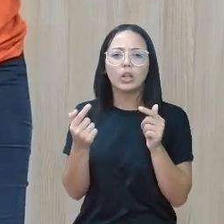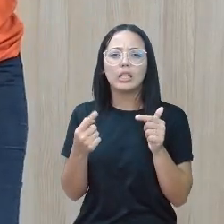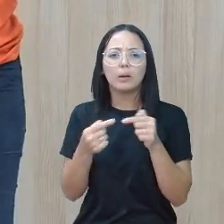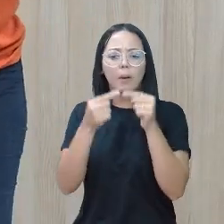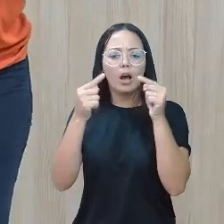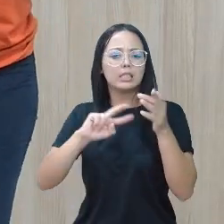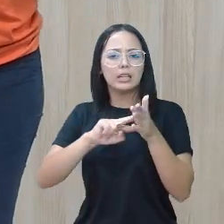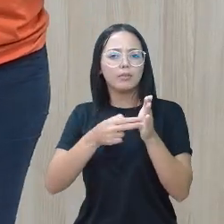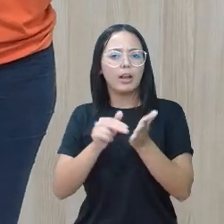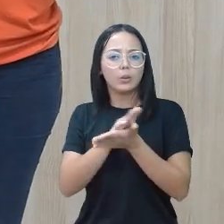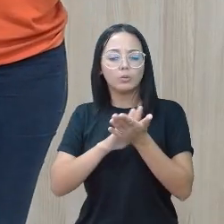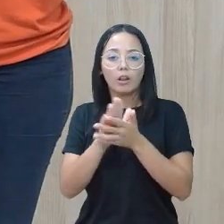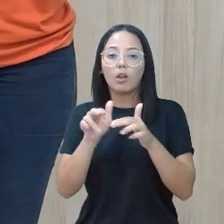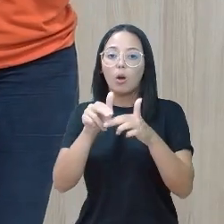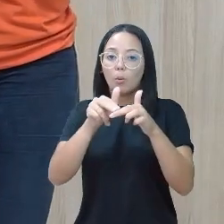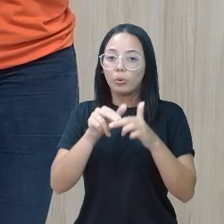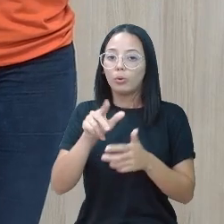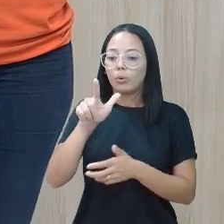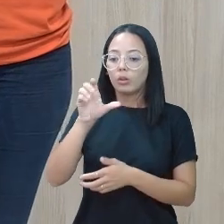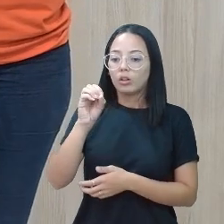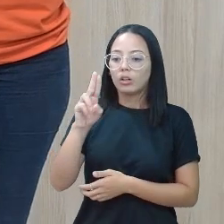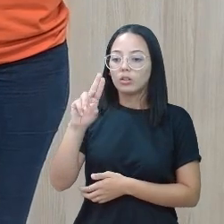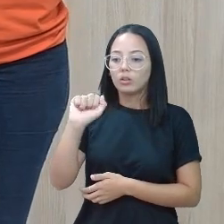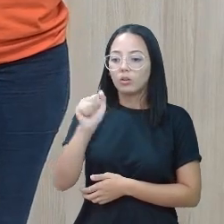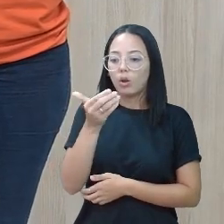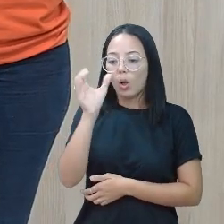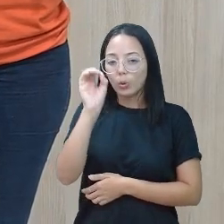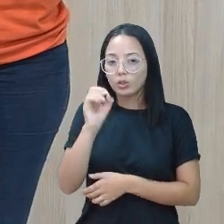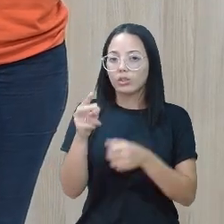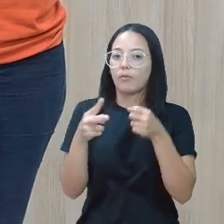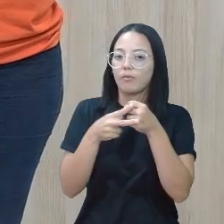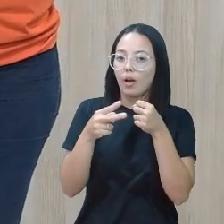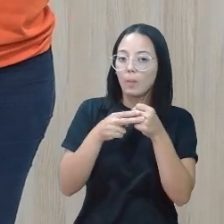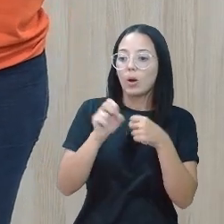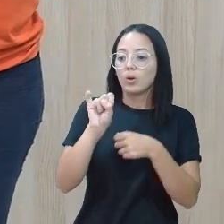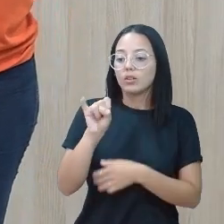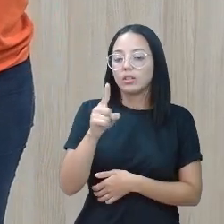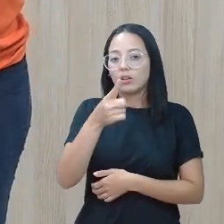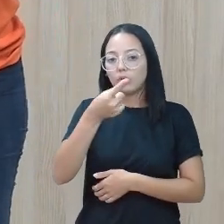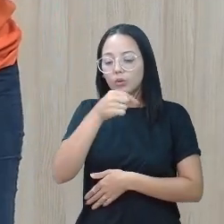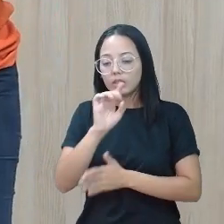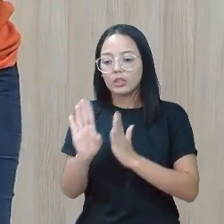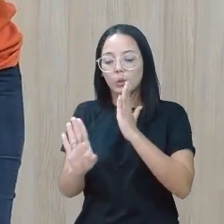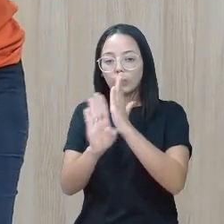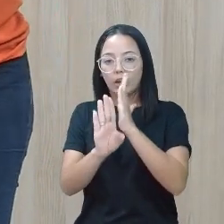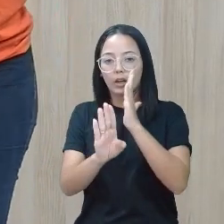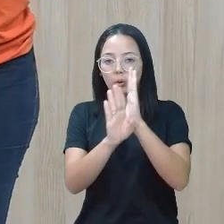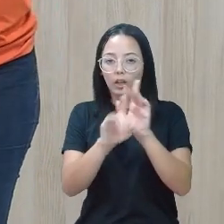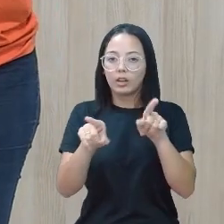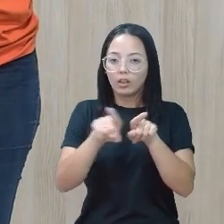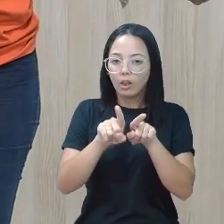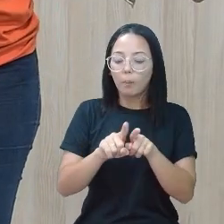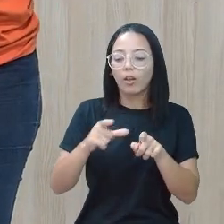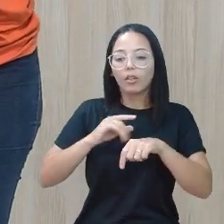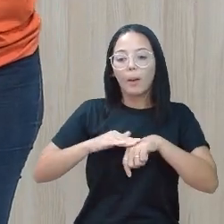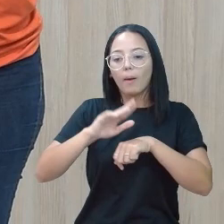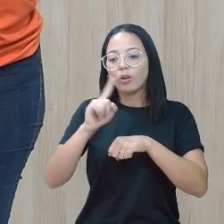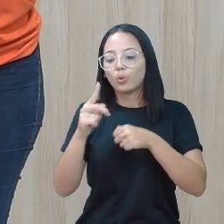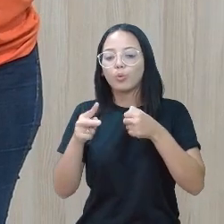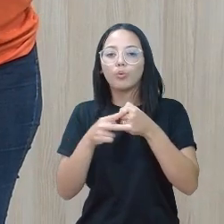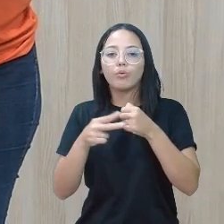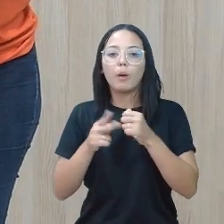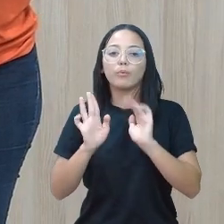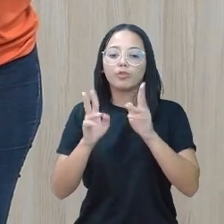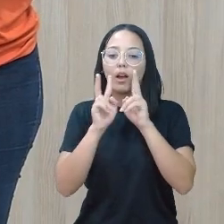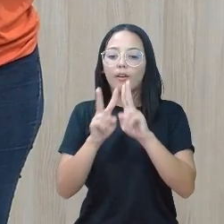sentido nenhum. Então, essa locução verbal, tá certo? Se vocês encontrarem também, né, com mais um verbo, vocês já estão